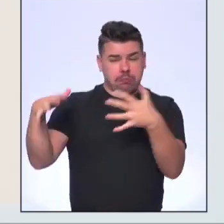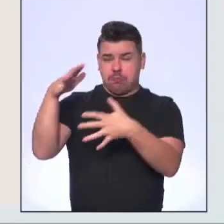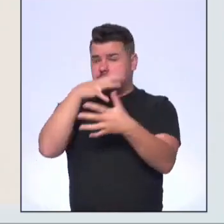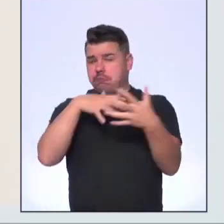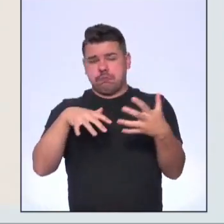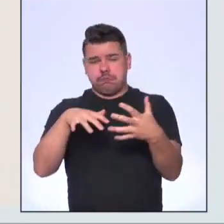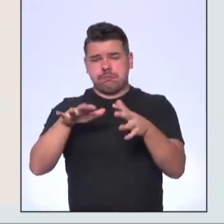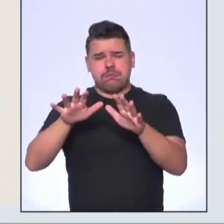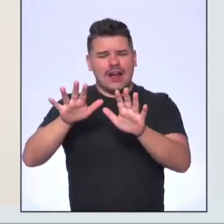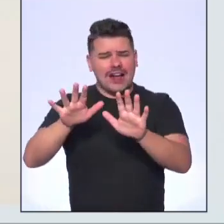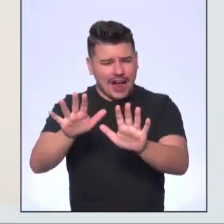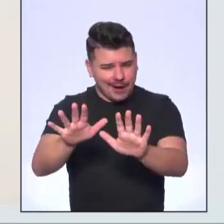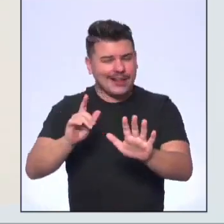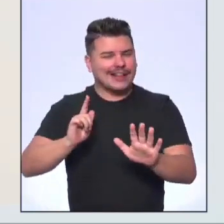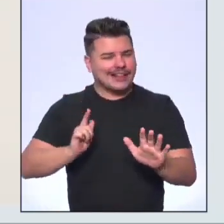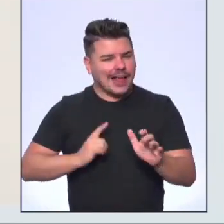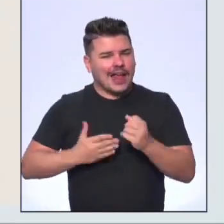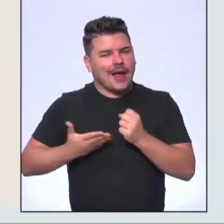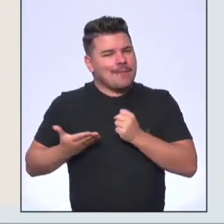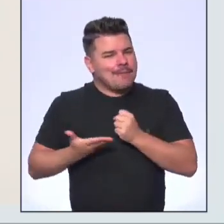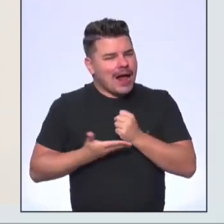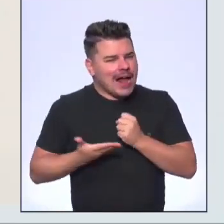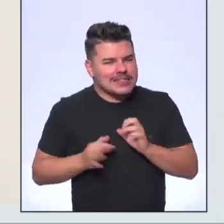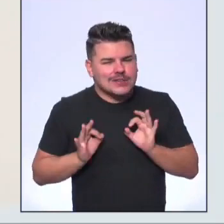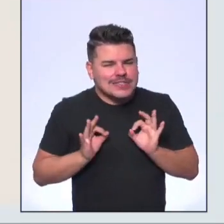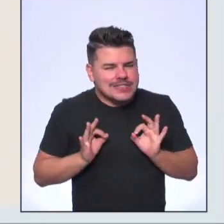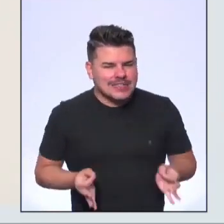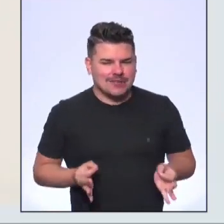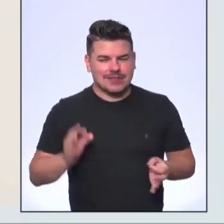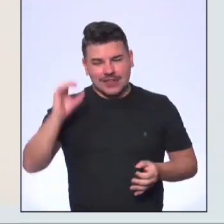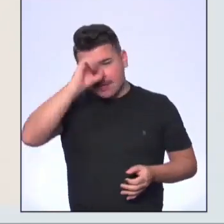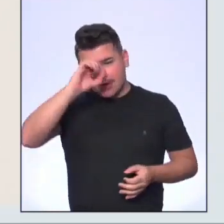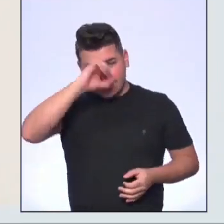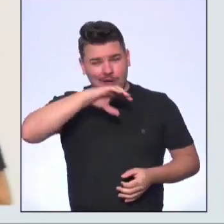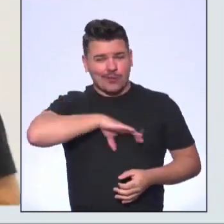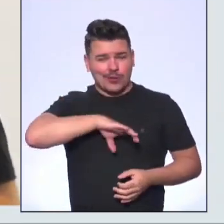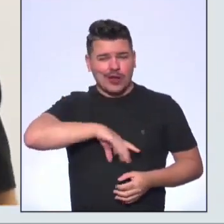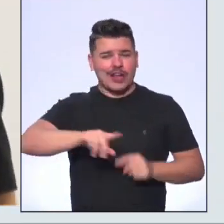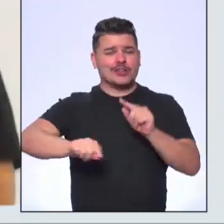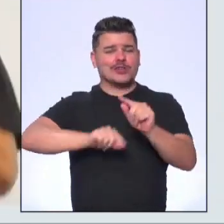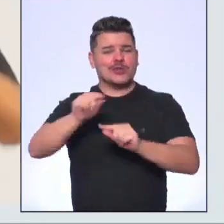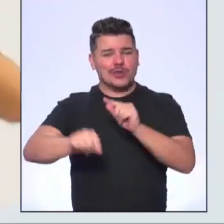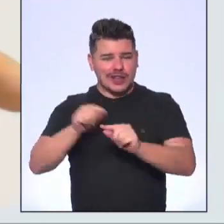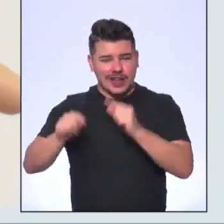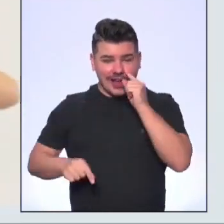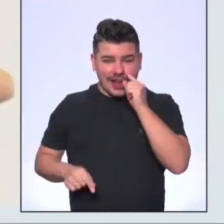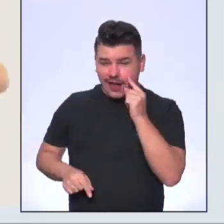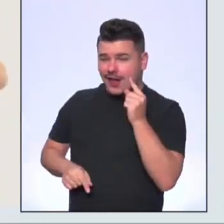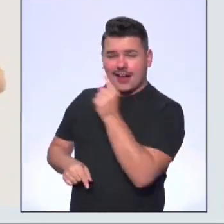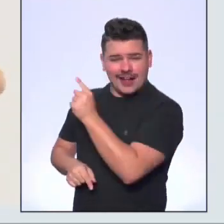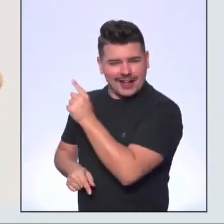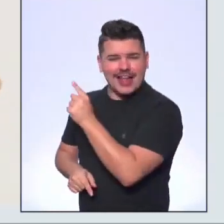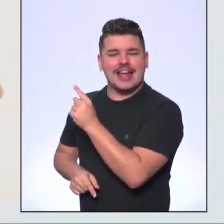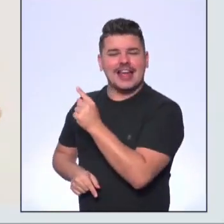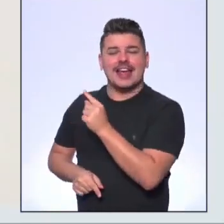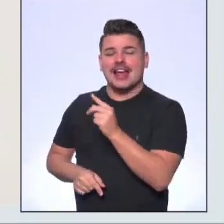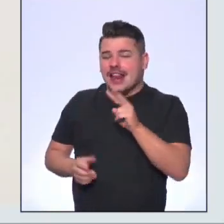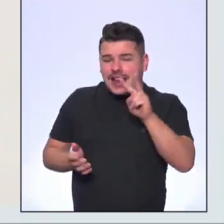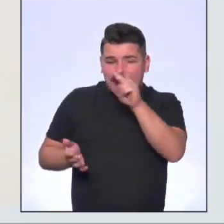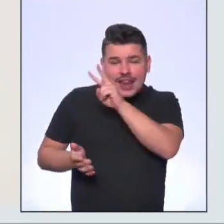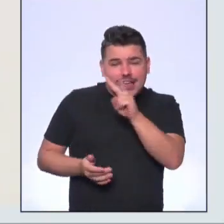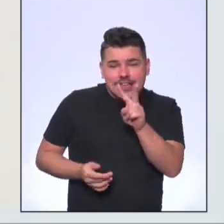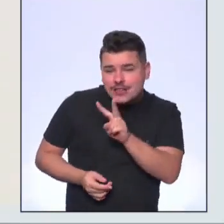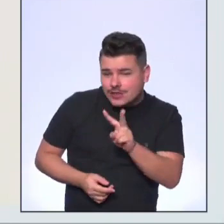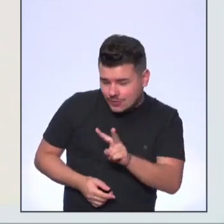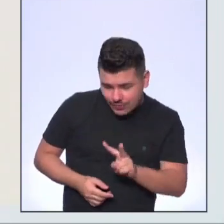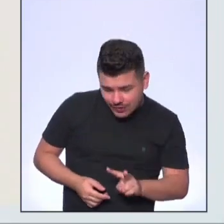a coisa básica do português? A coisa básica do português é leitura e entendimento